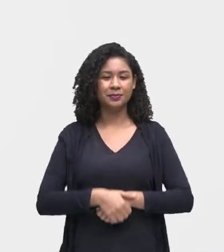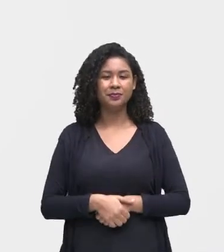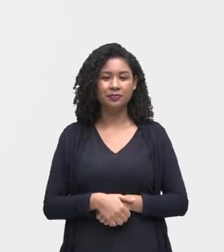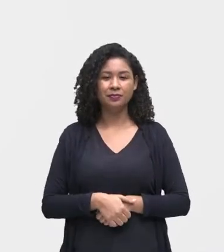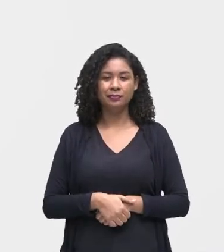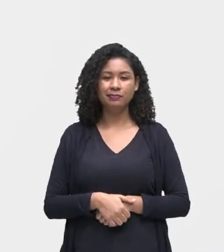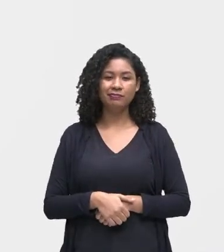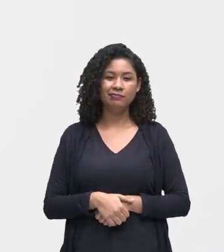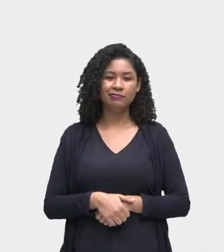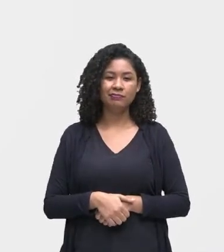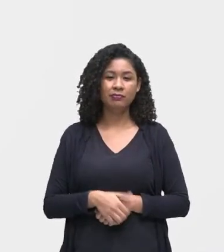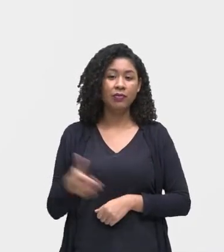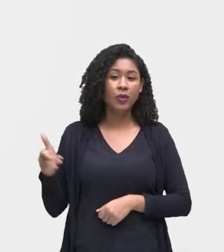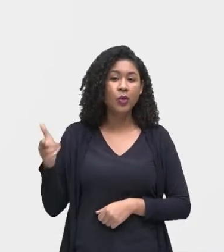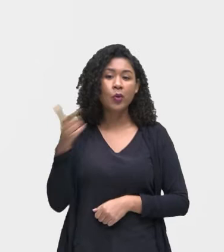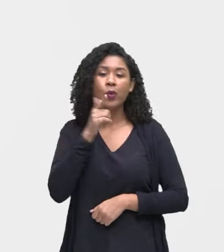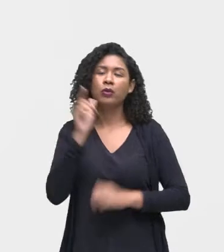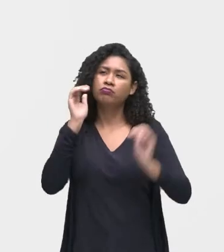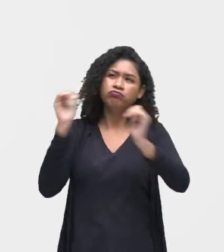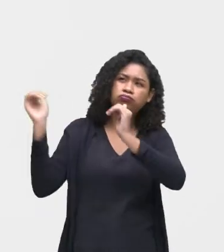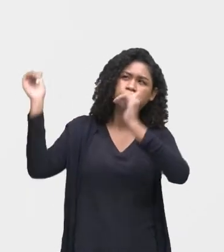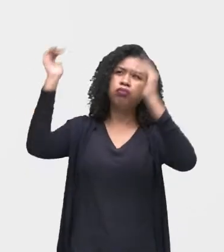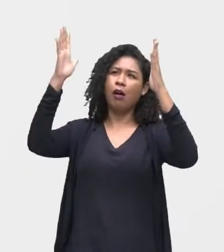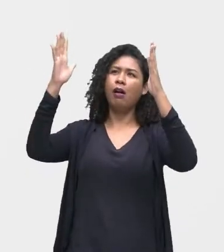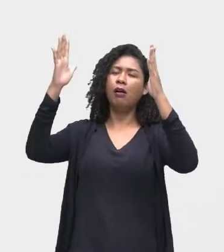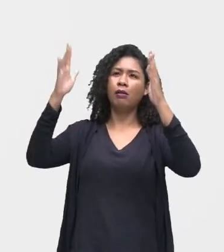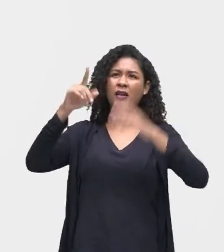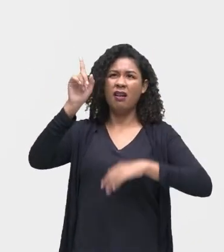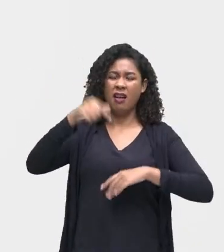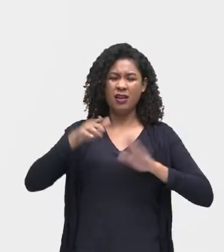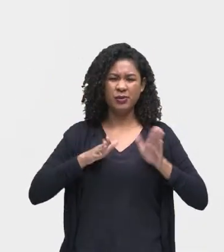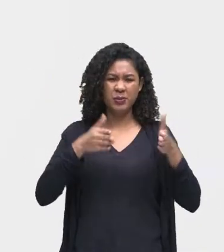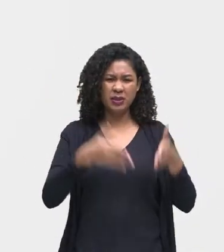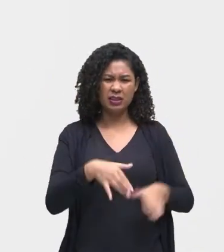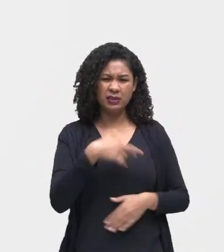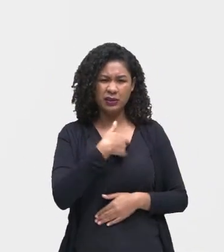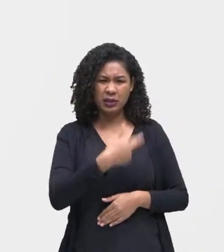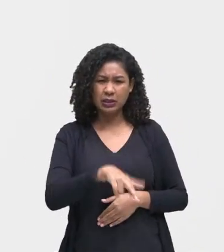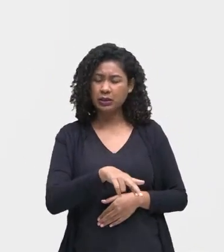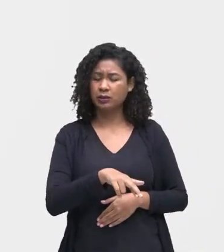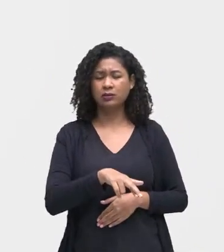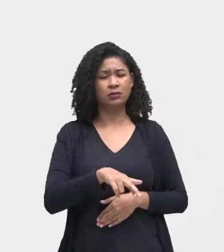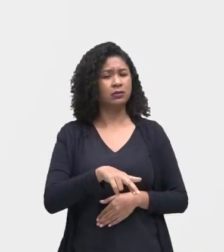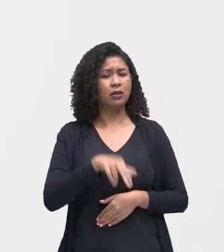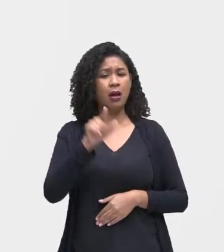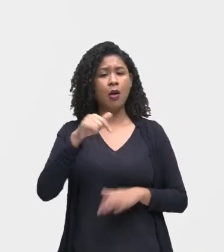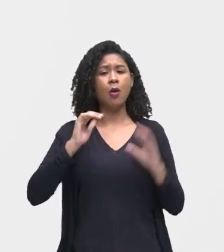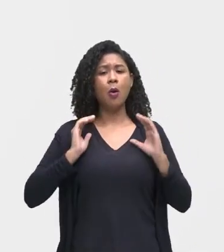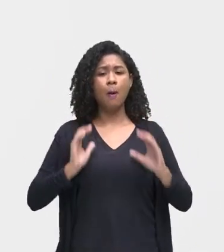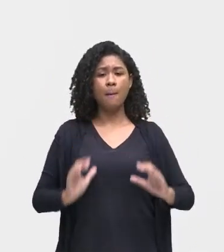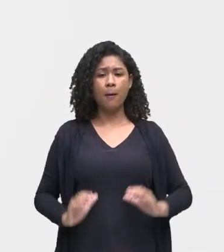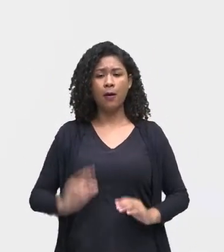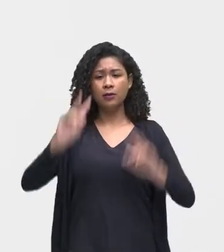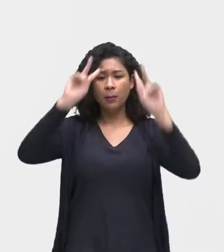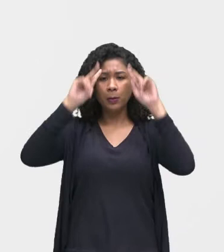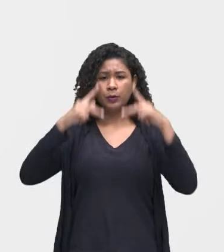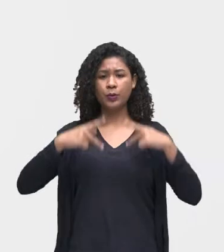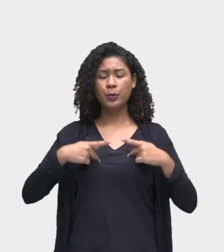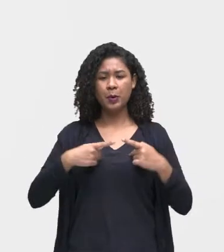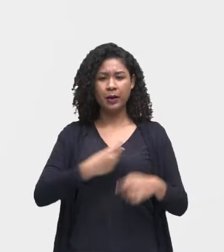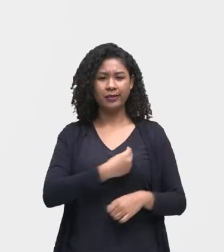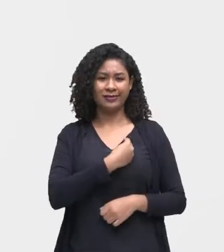exclusivo das religiões, mas tem a ver com a postura do ser humano diante da vida. Ok?